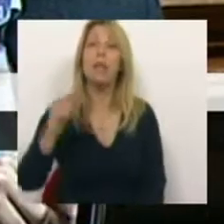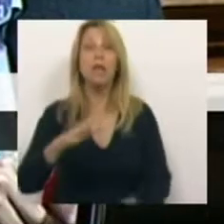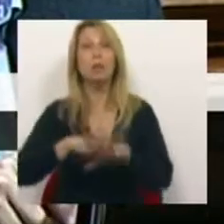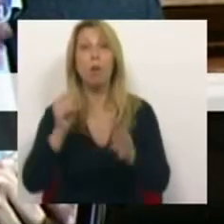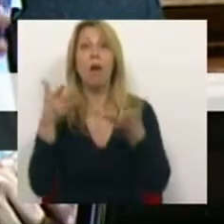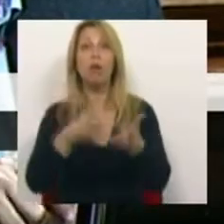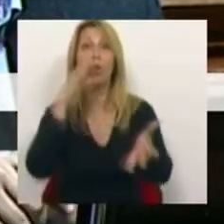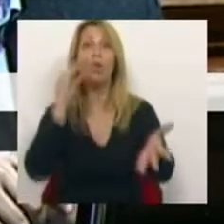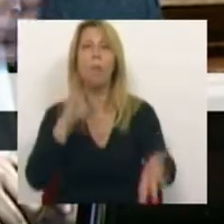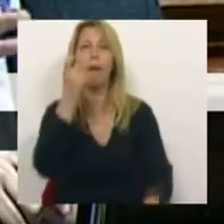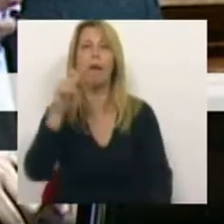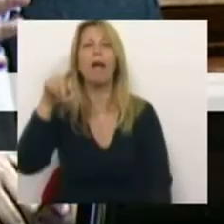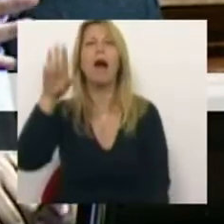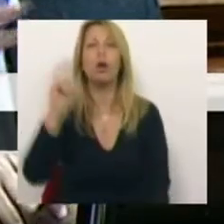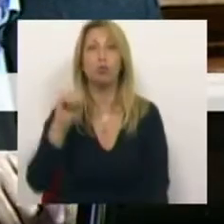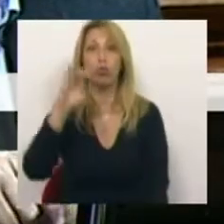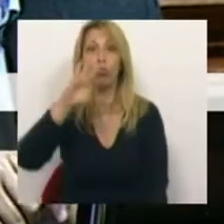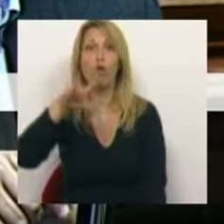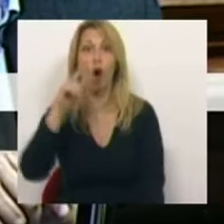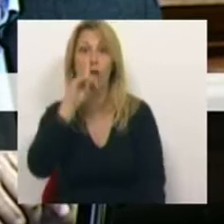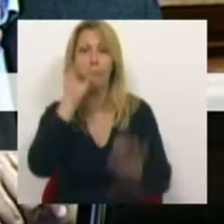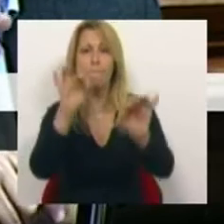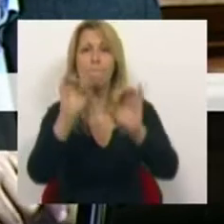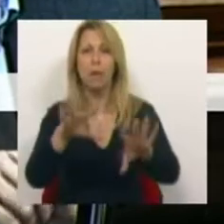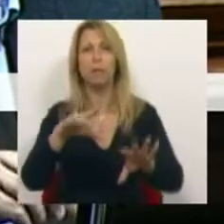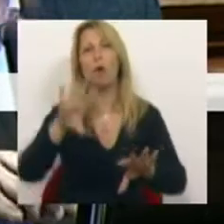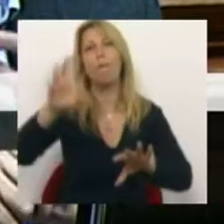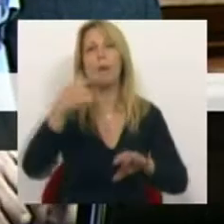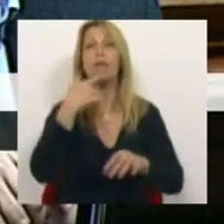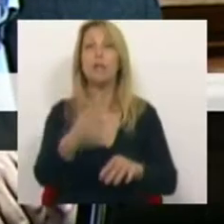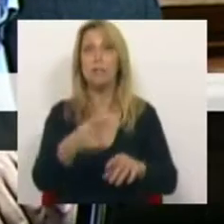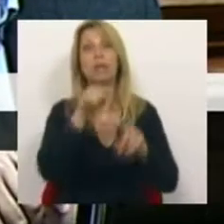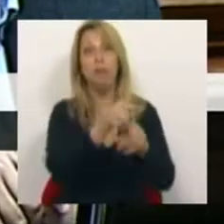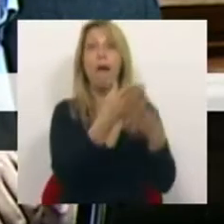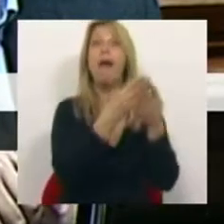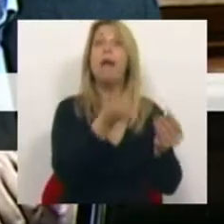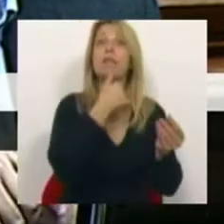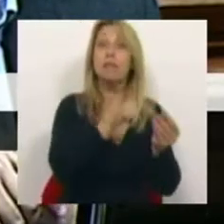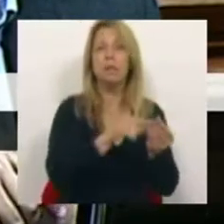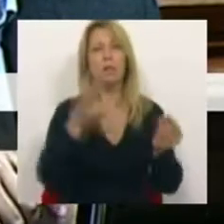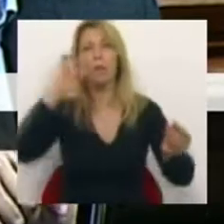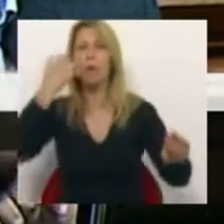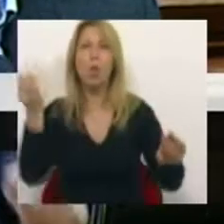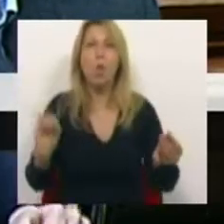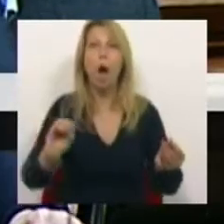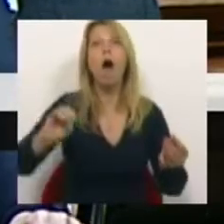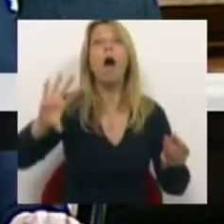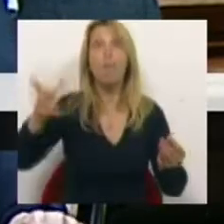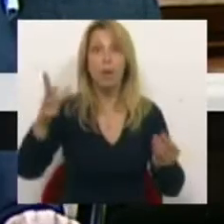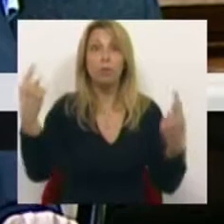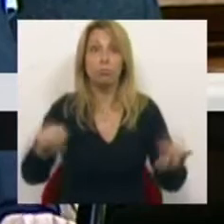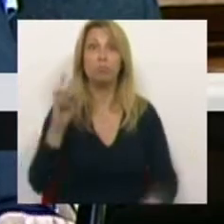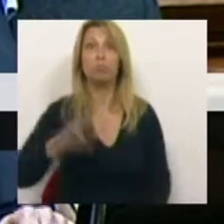Costa, basicamente mentiram ao país, dizendo que a resolução não ia ter custos, quando já se sabe, custa milhares de milhões de euros. Sabemos